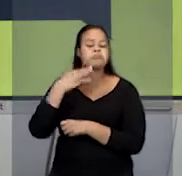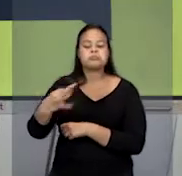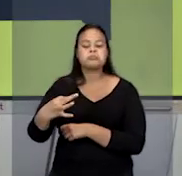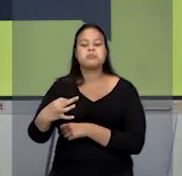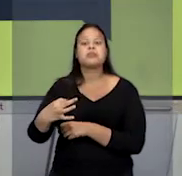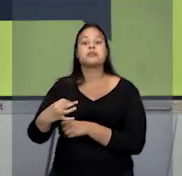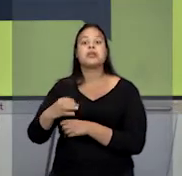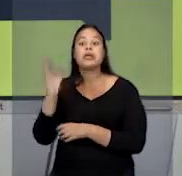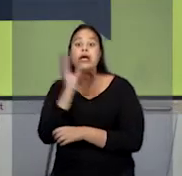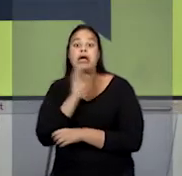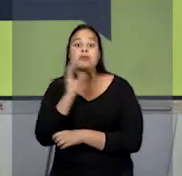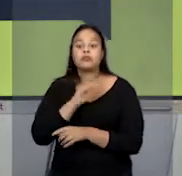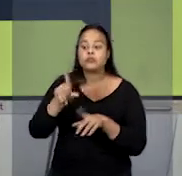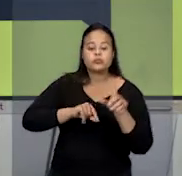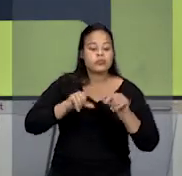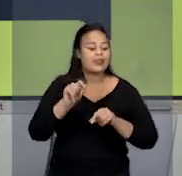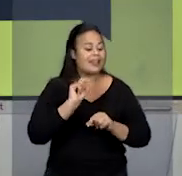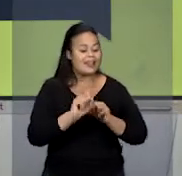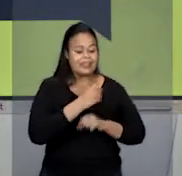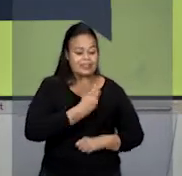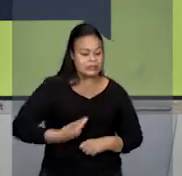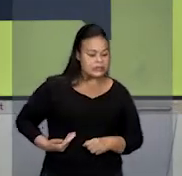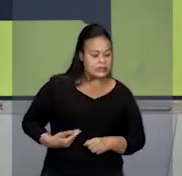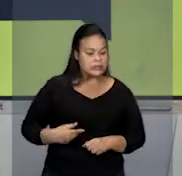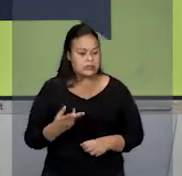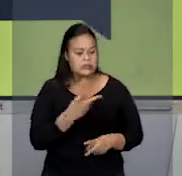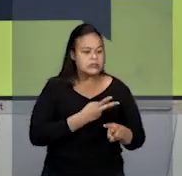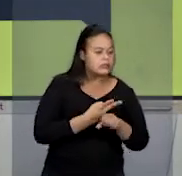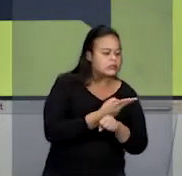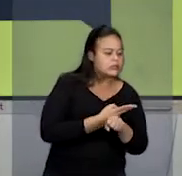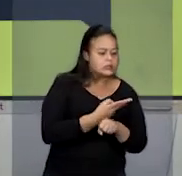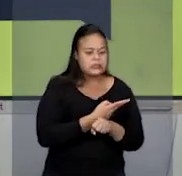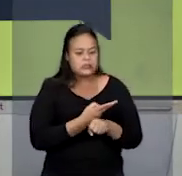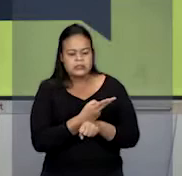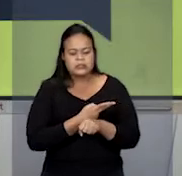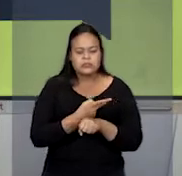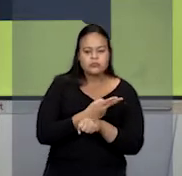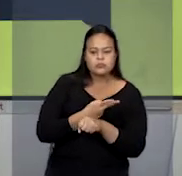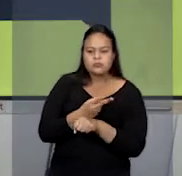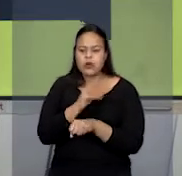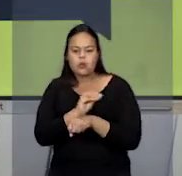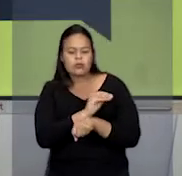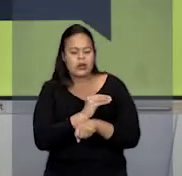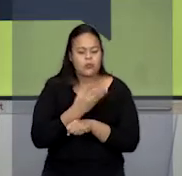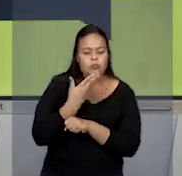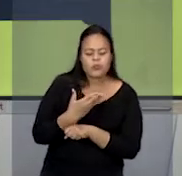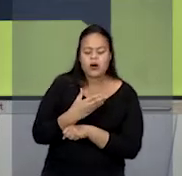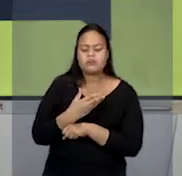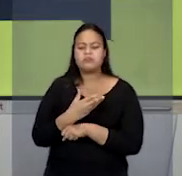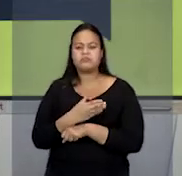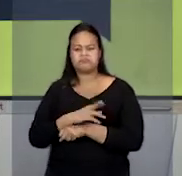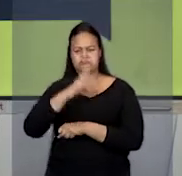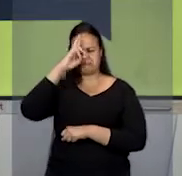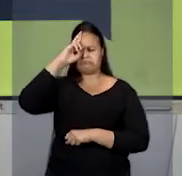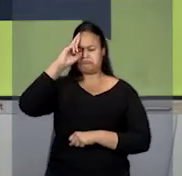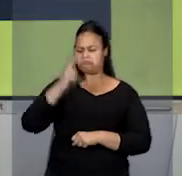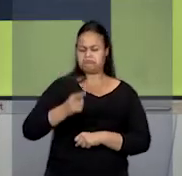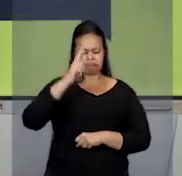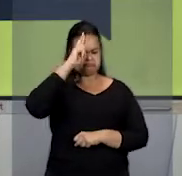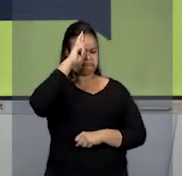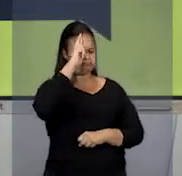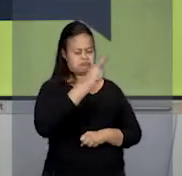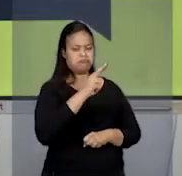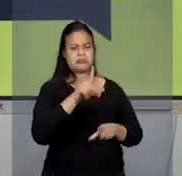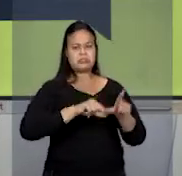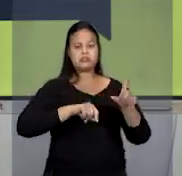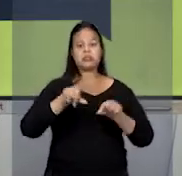precisavam rapidamente escolher alguém para governar. E para não ficar alguém governando com, né, com muito autoritarismo,